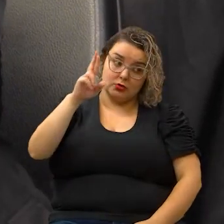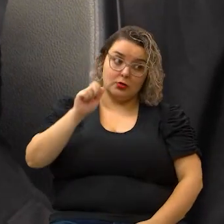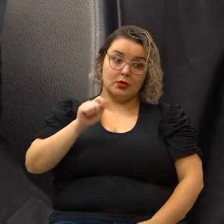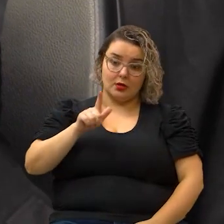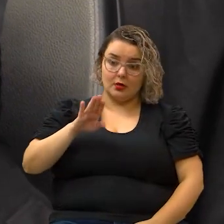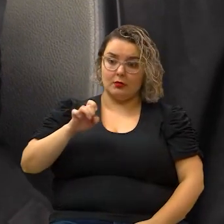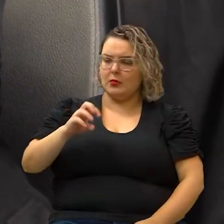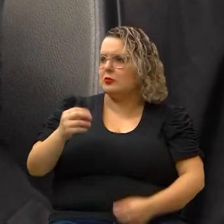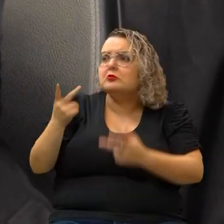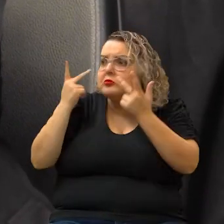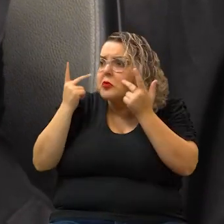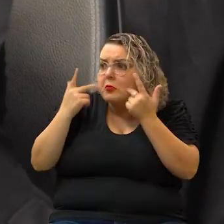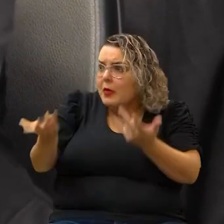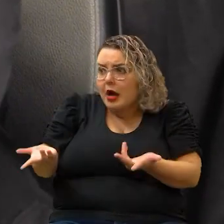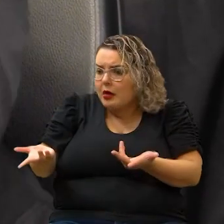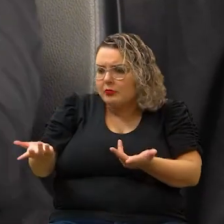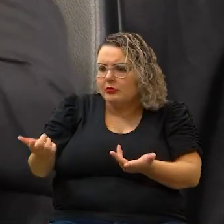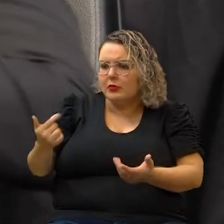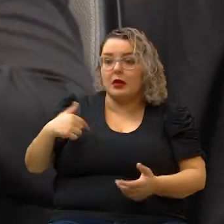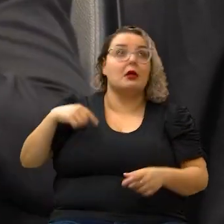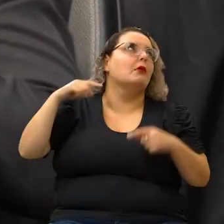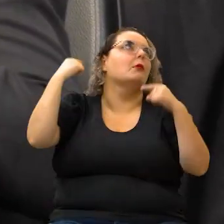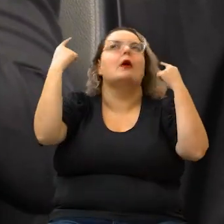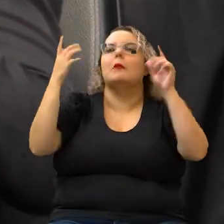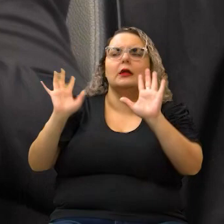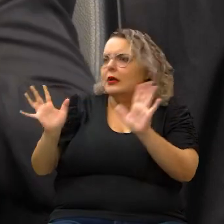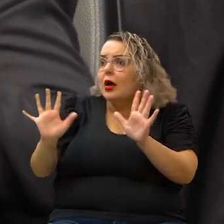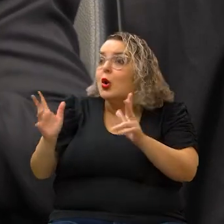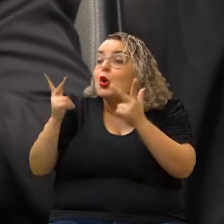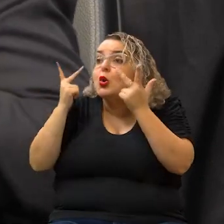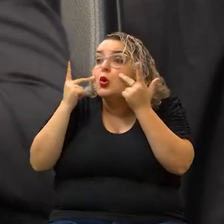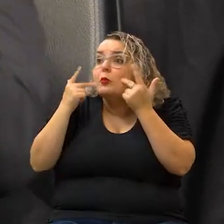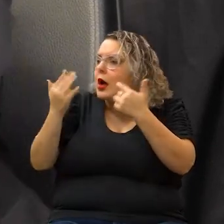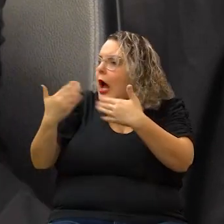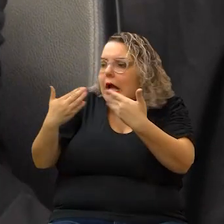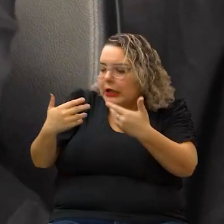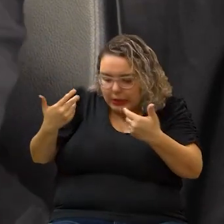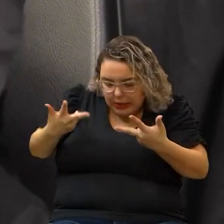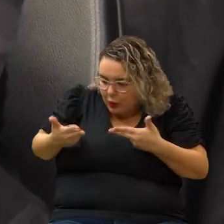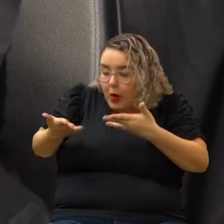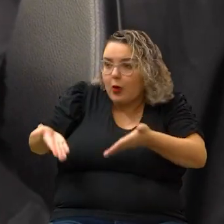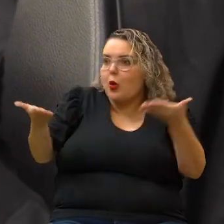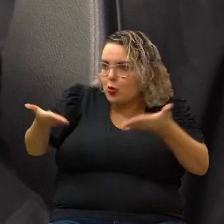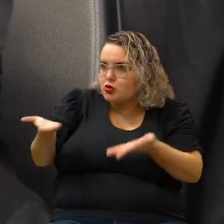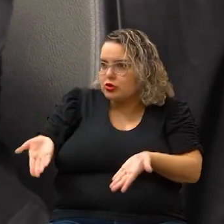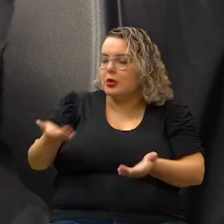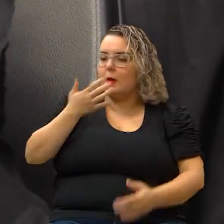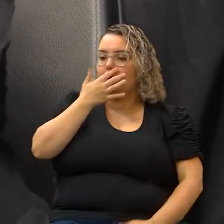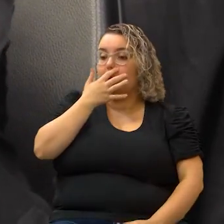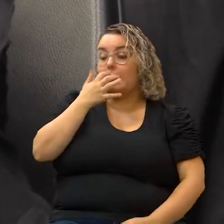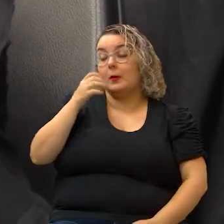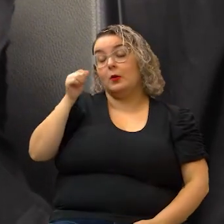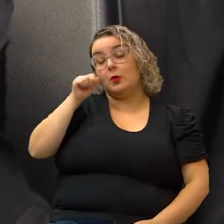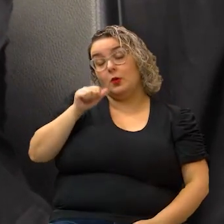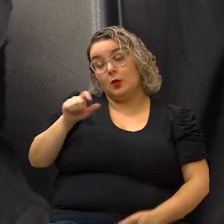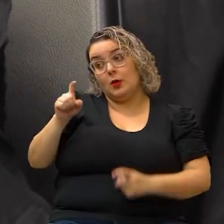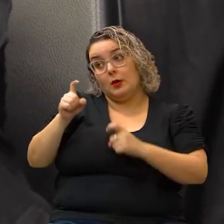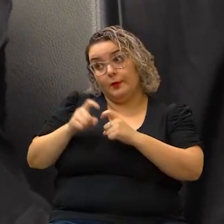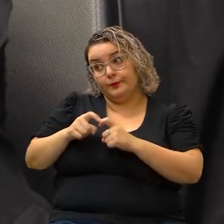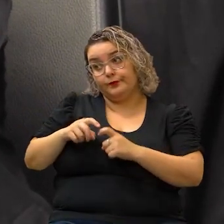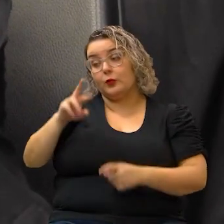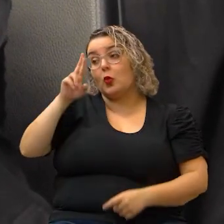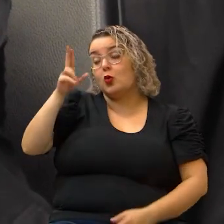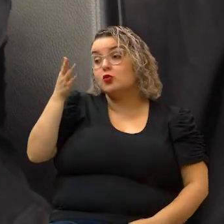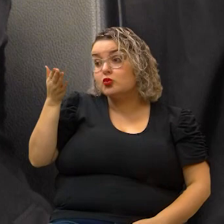eu consciente, que nem eu estou falando com você aqui, não pensa que eu estava delirando nada, que nem eu estou falando com você. Ela disse, olha, o